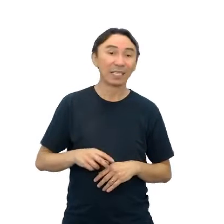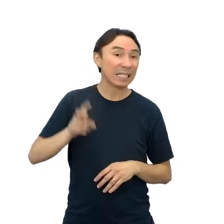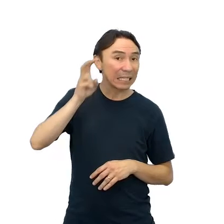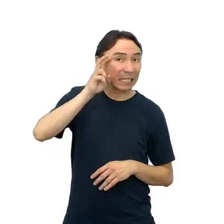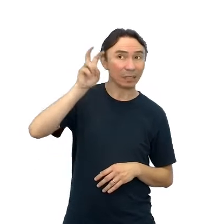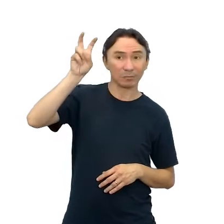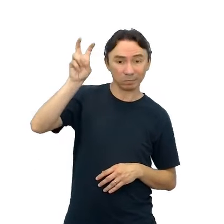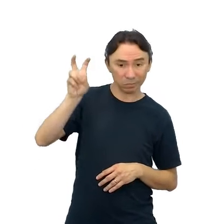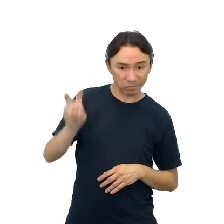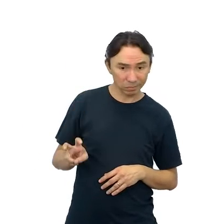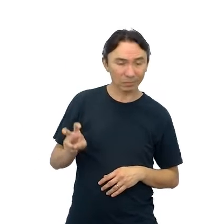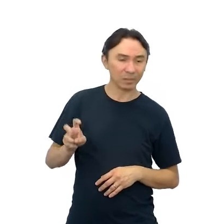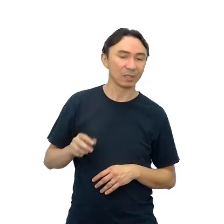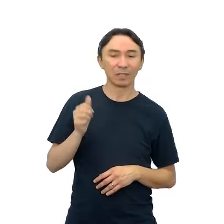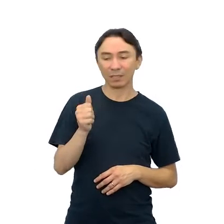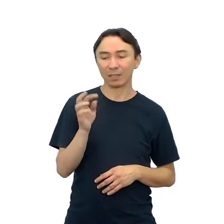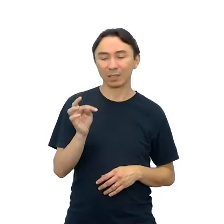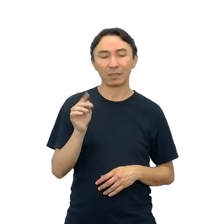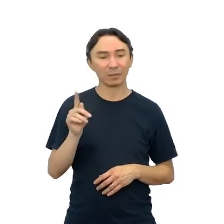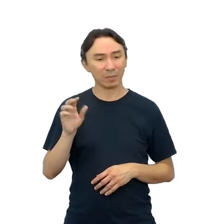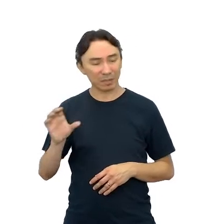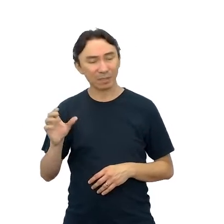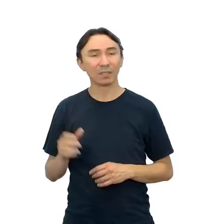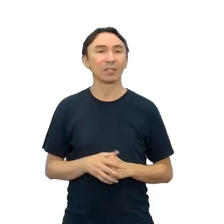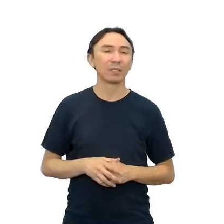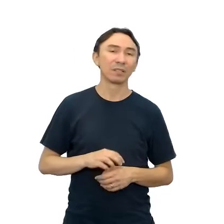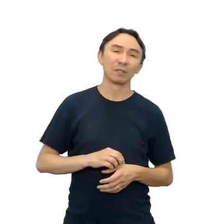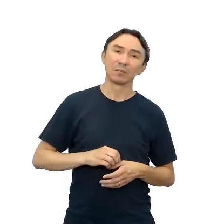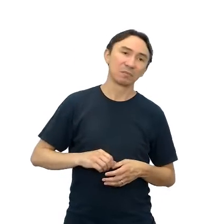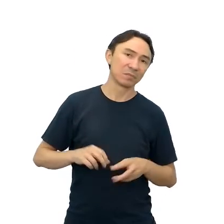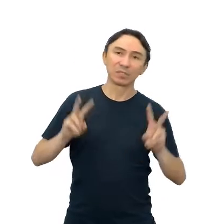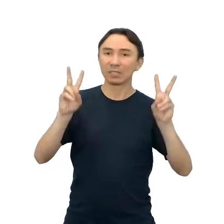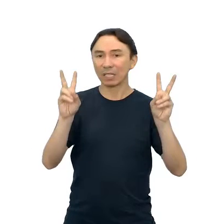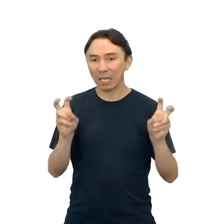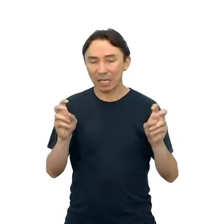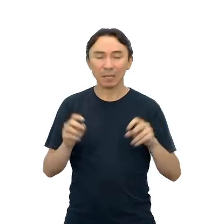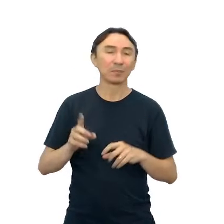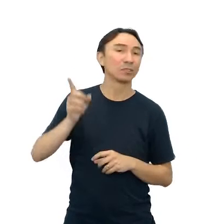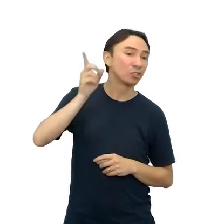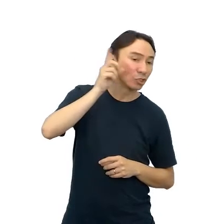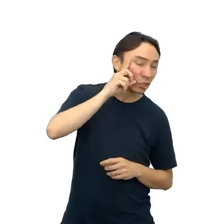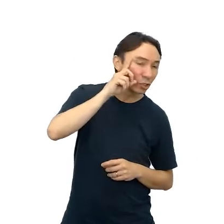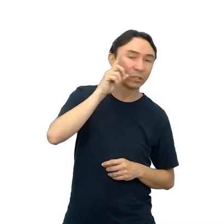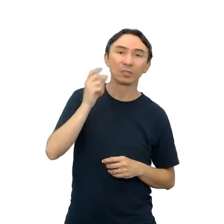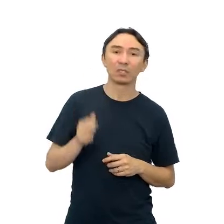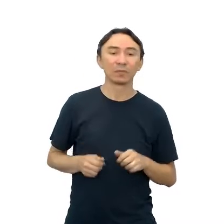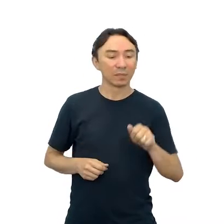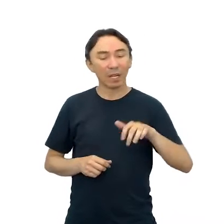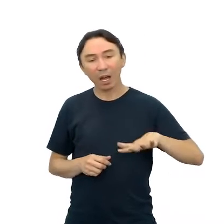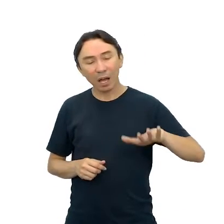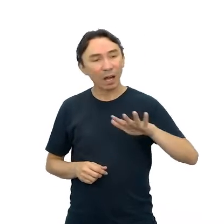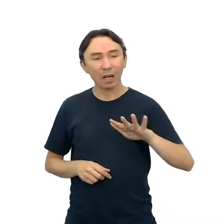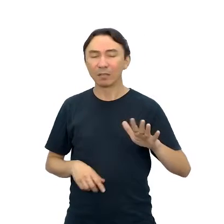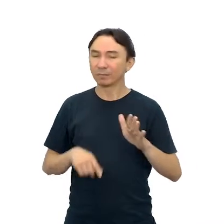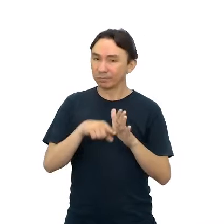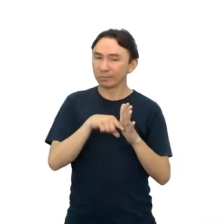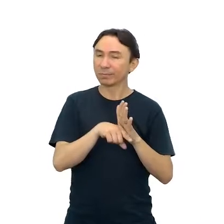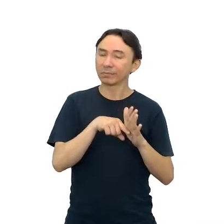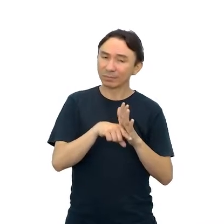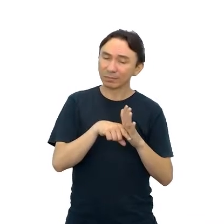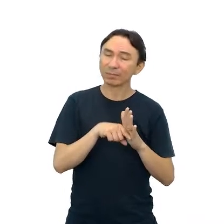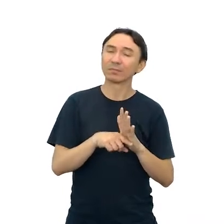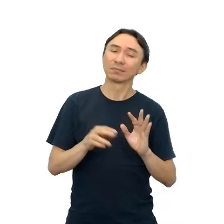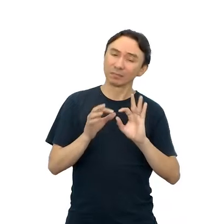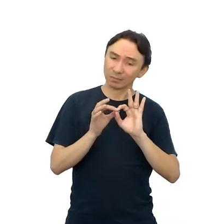pode procurar pelas datas, pelos títulos, né, pelas áreas, fiquem à vontade aí para explorar